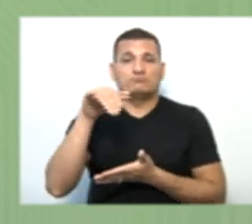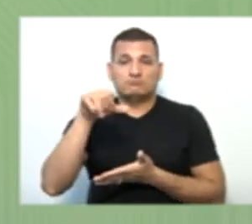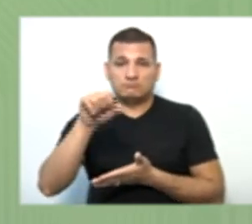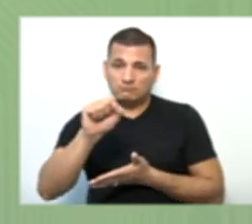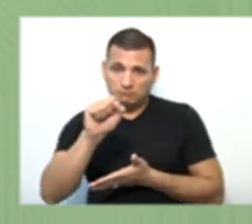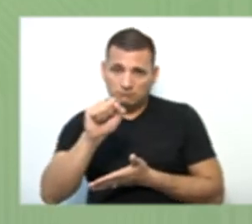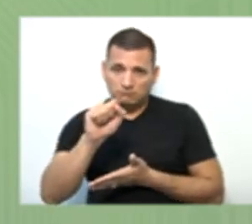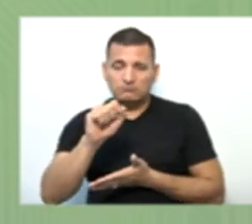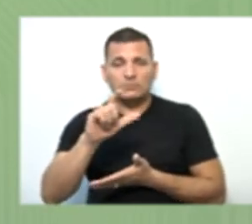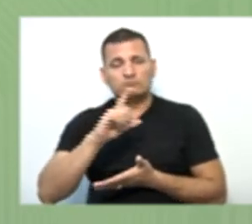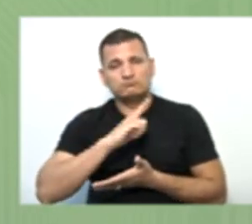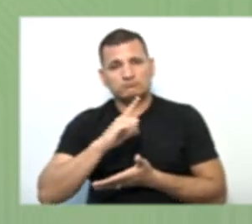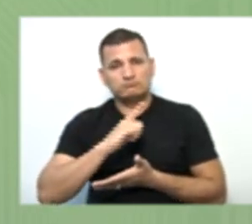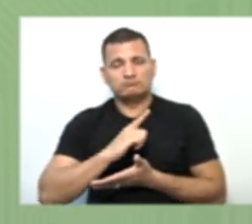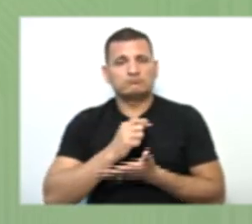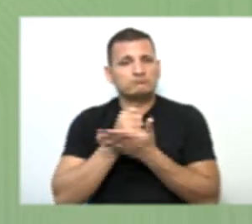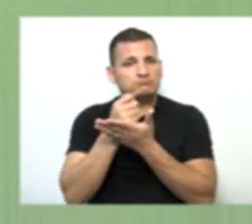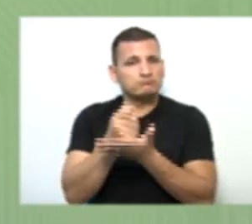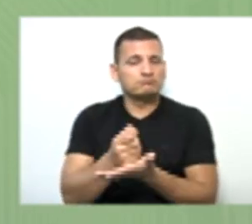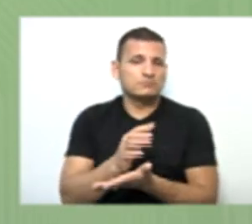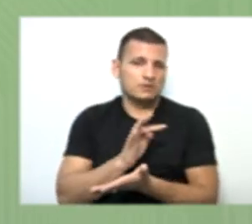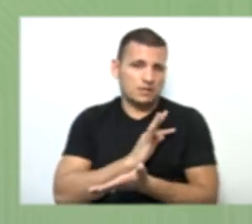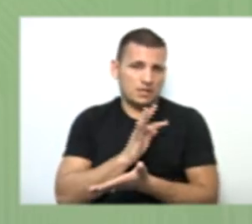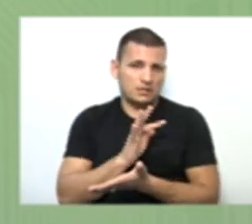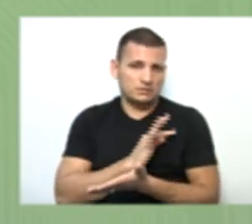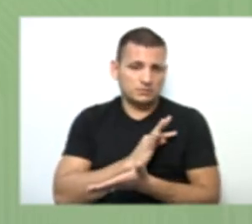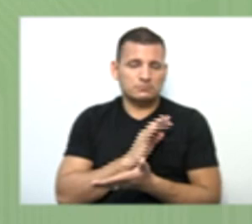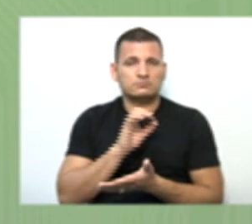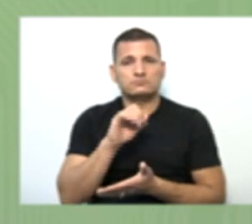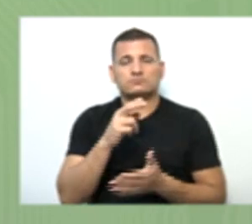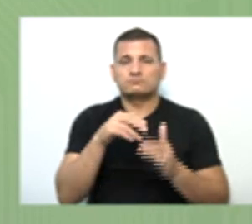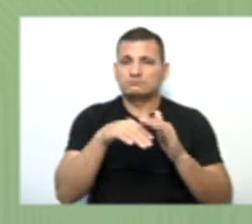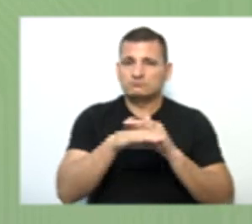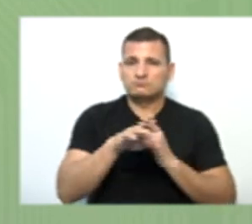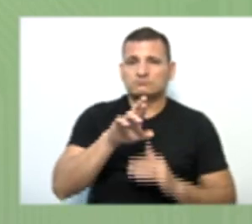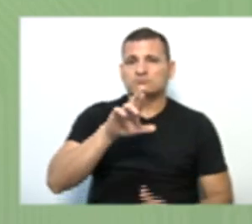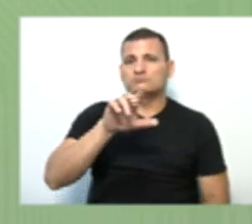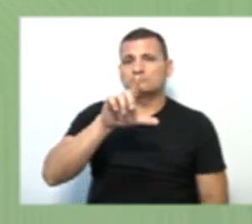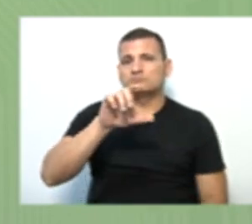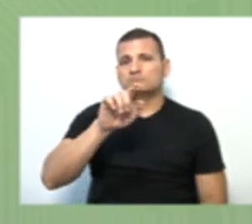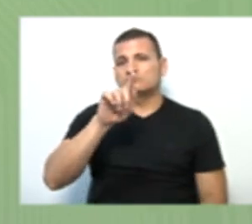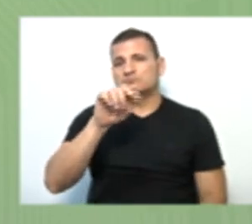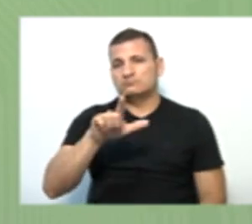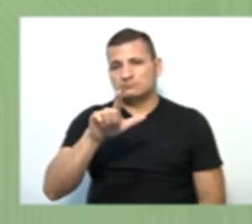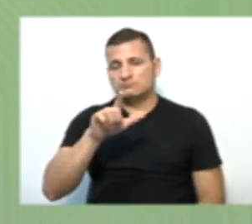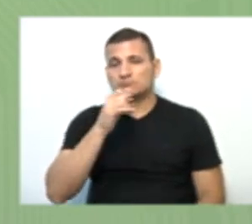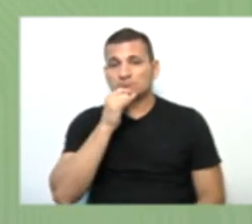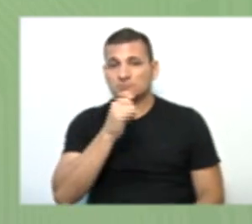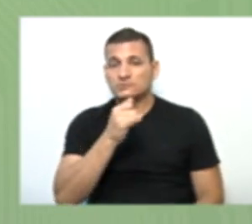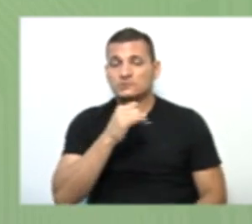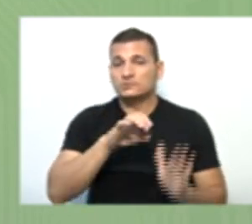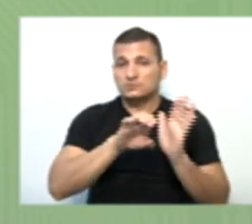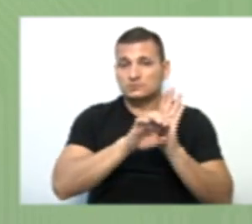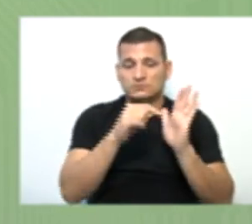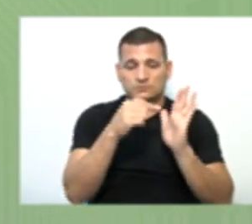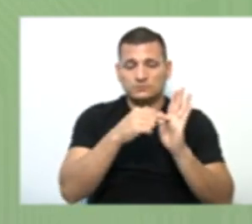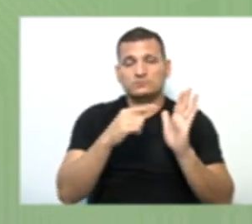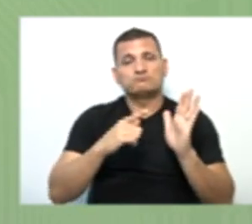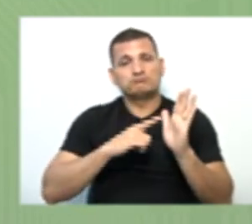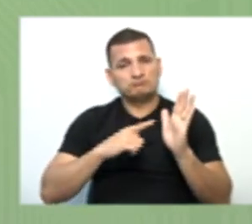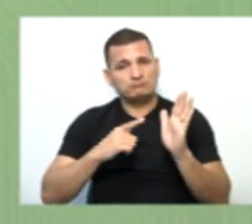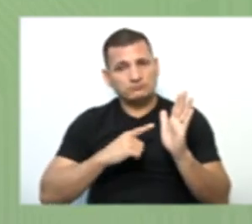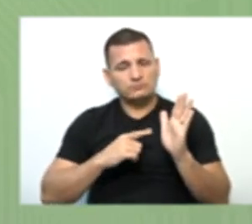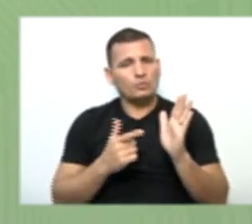técnica, educacional e social e a reserva legal. E se o estatuto tiver uma previsão,